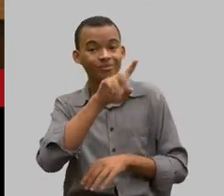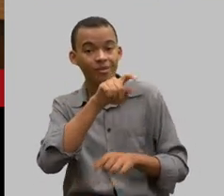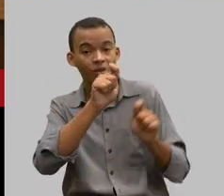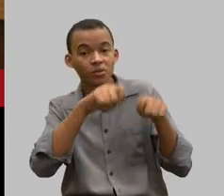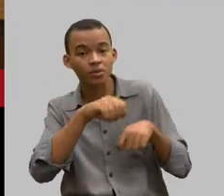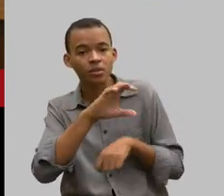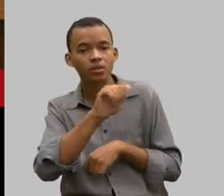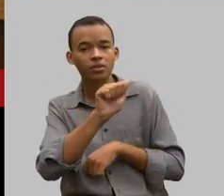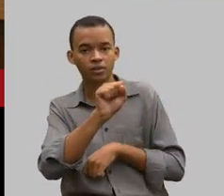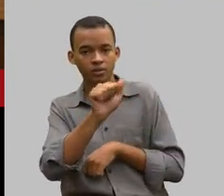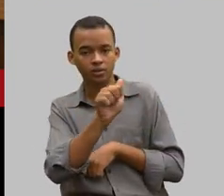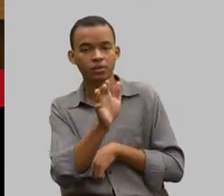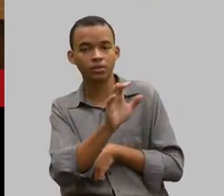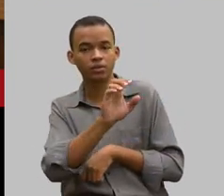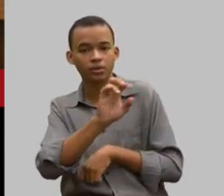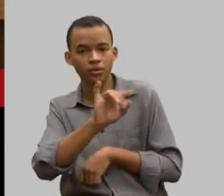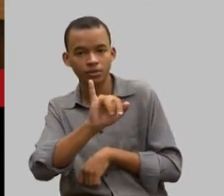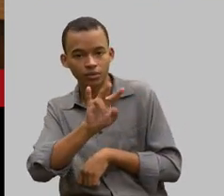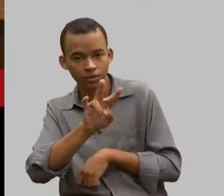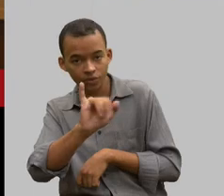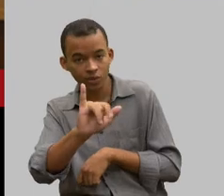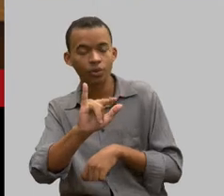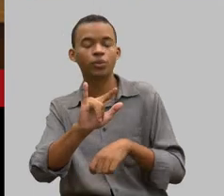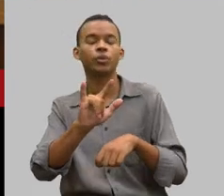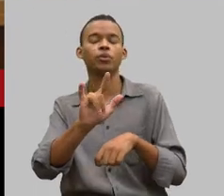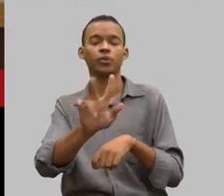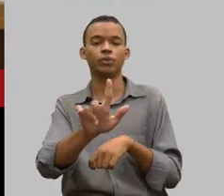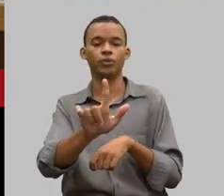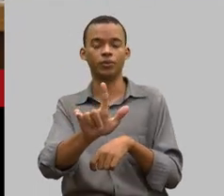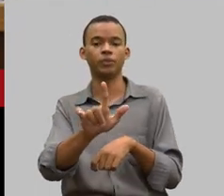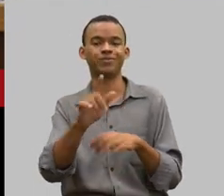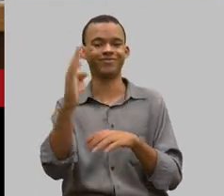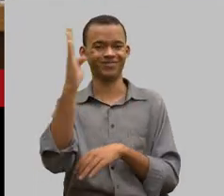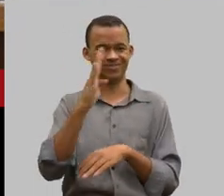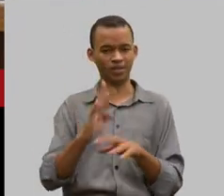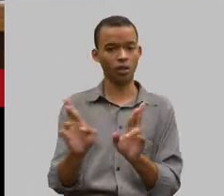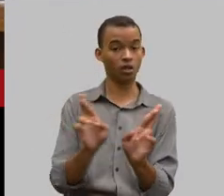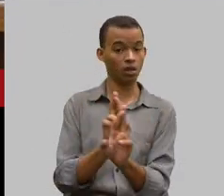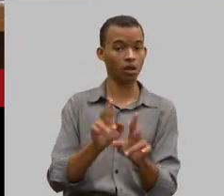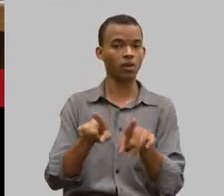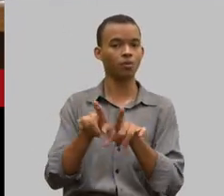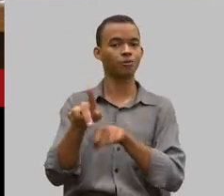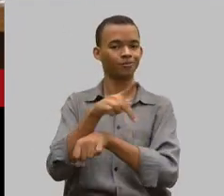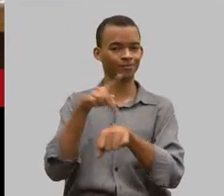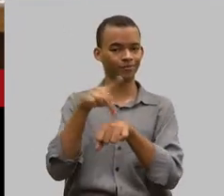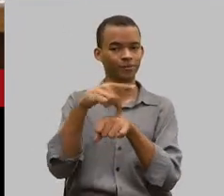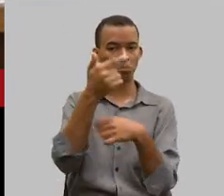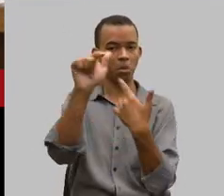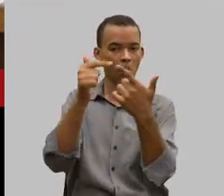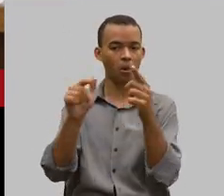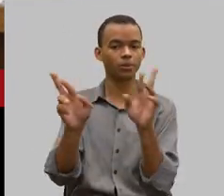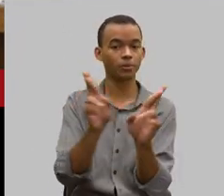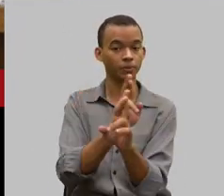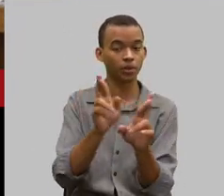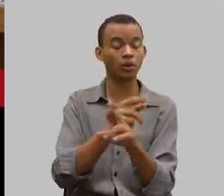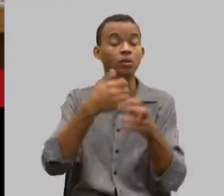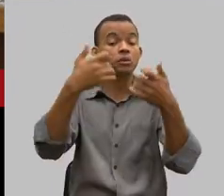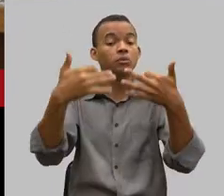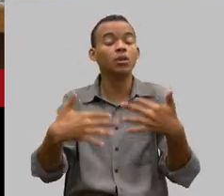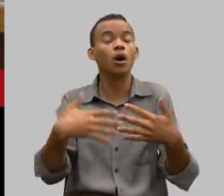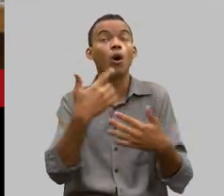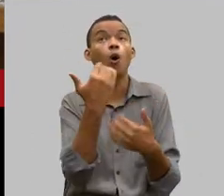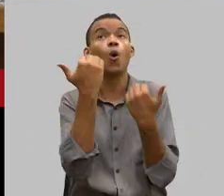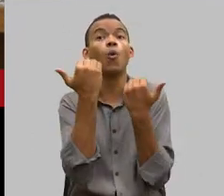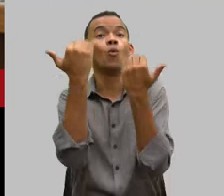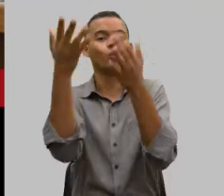relacionamento nacional e internacional então eu prestei contas aqui desse um ano de trabalho o que que foi feito na área internacional vou